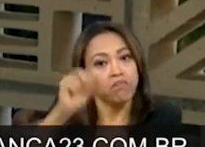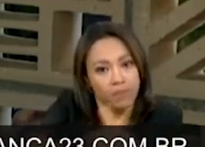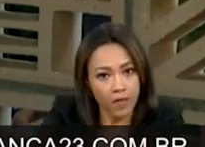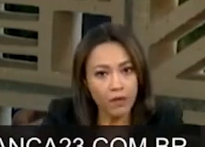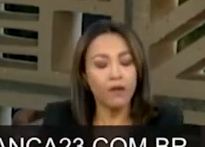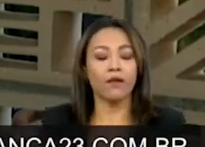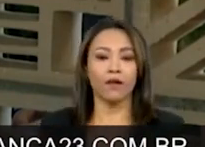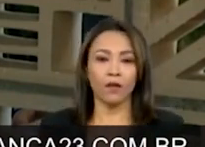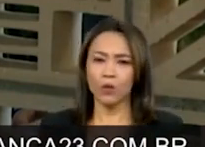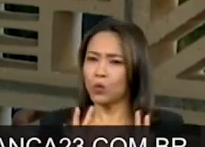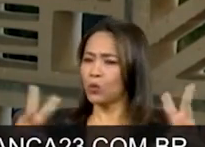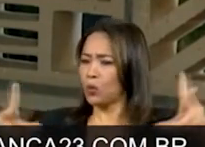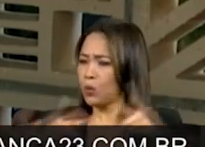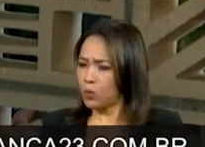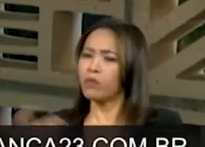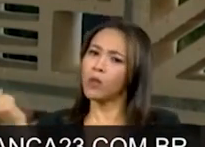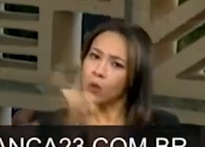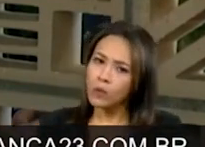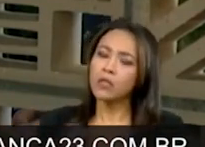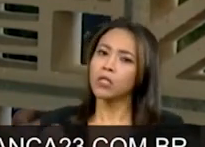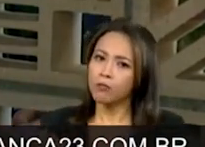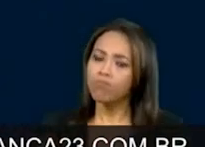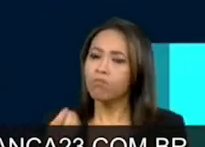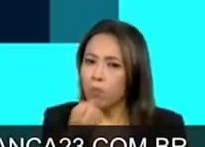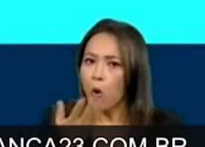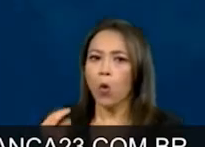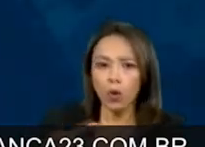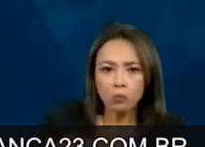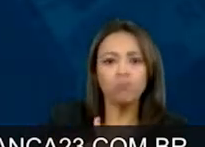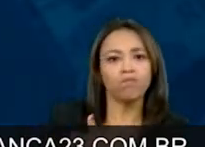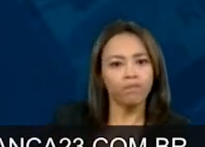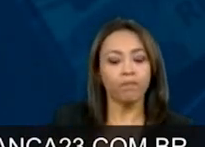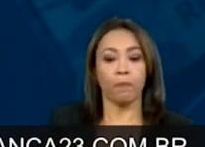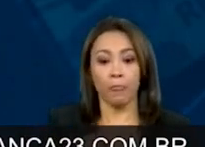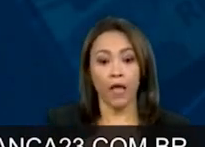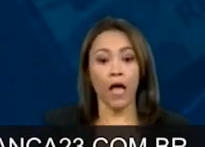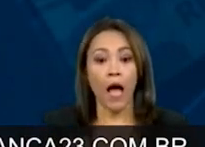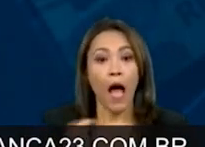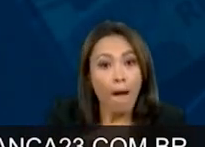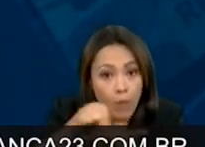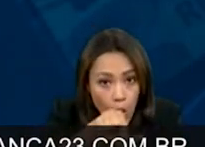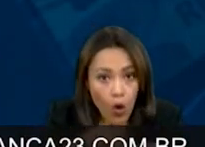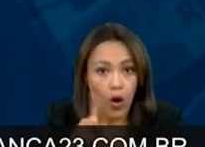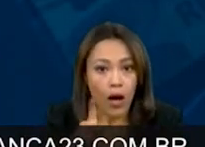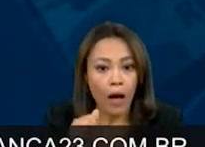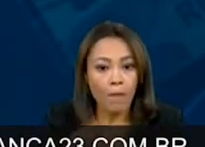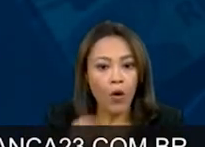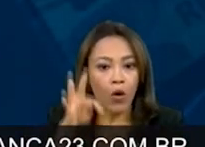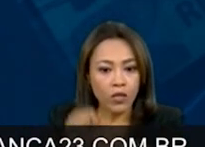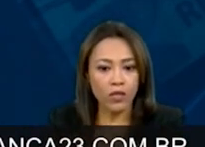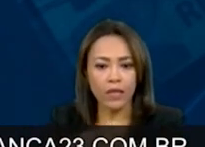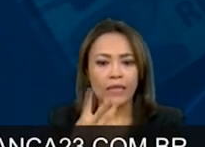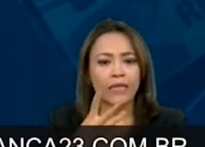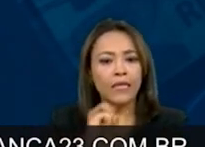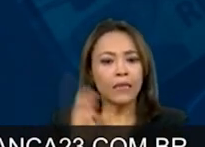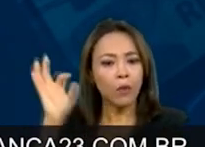Toda a cadeia se beneficia dessa formalização do mercado. A tributação sobre o apostador permanece a mesma, em 30%